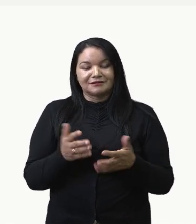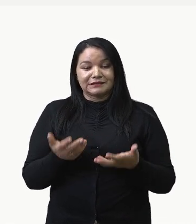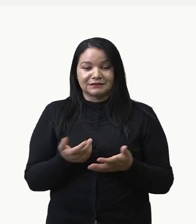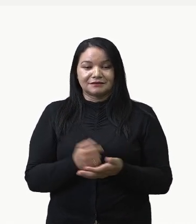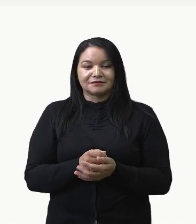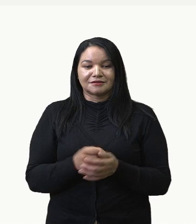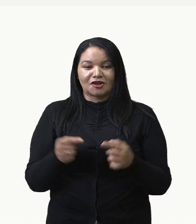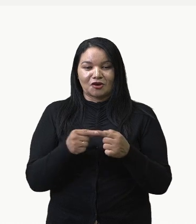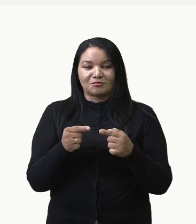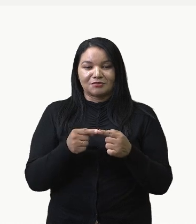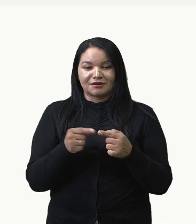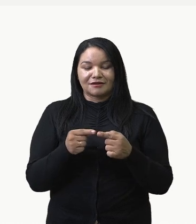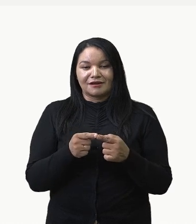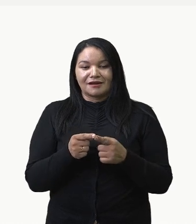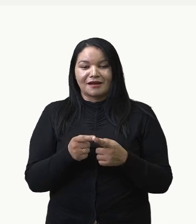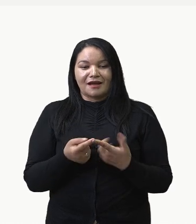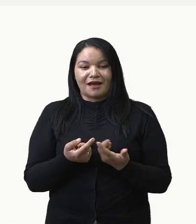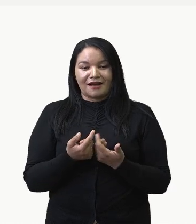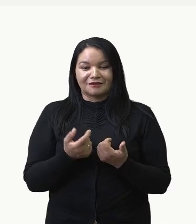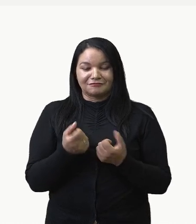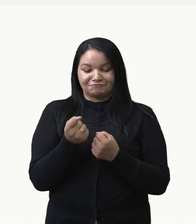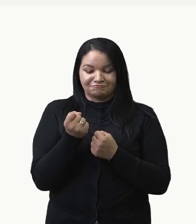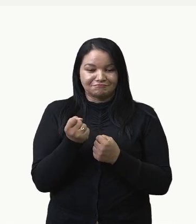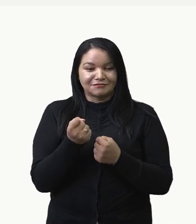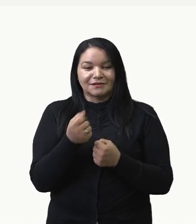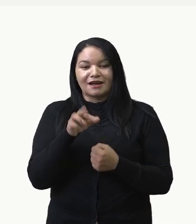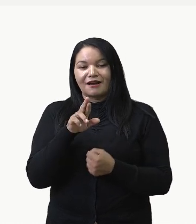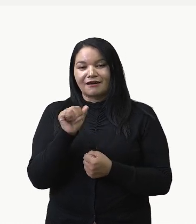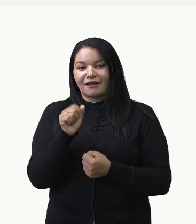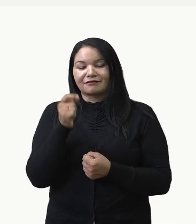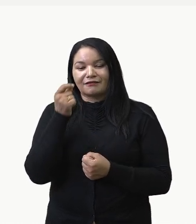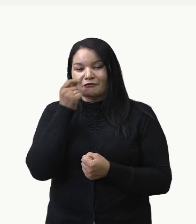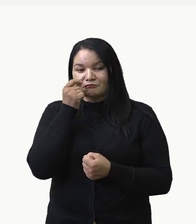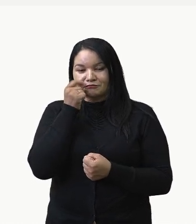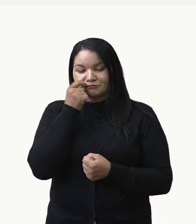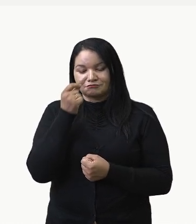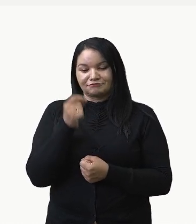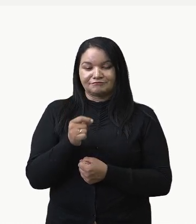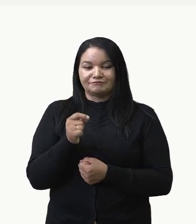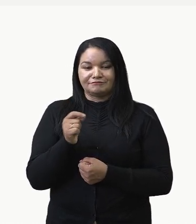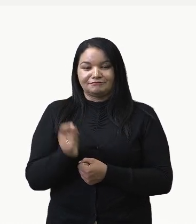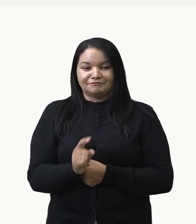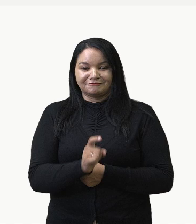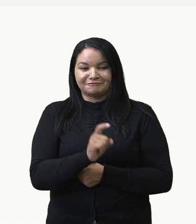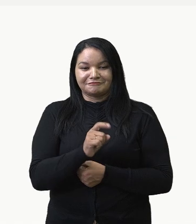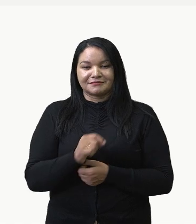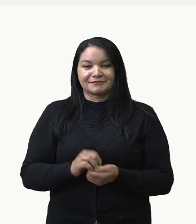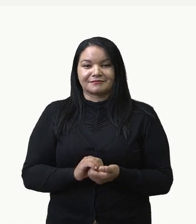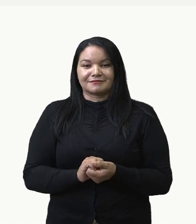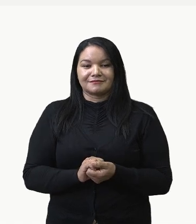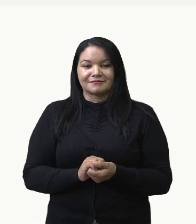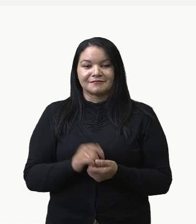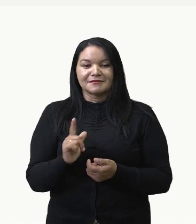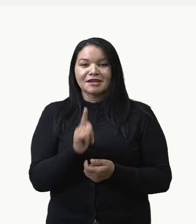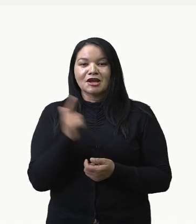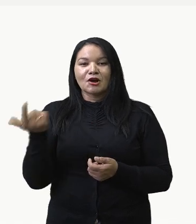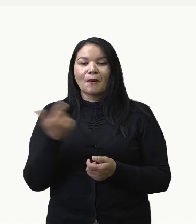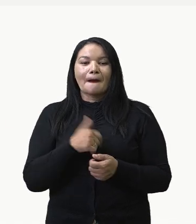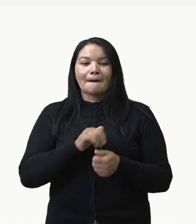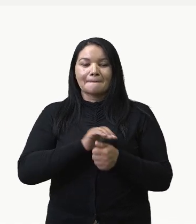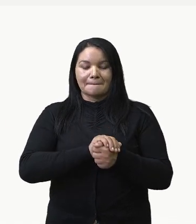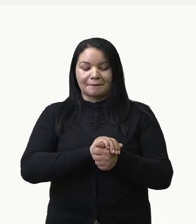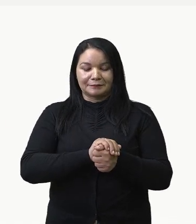uma miserável sou Vina na R tartara